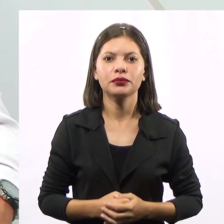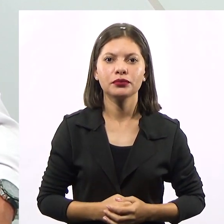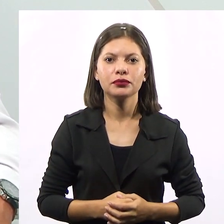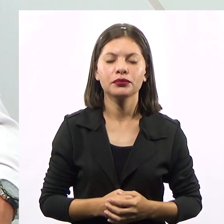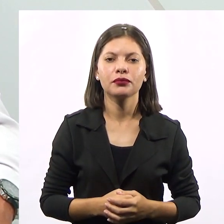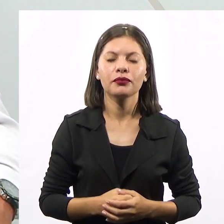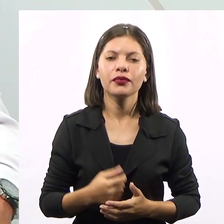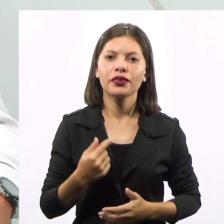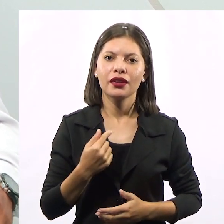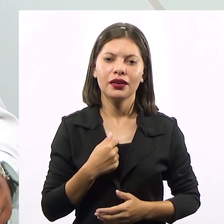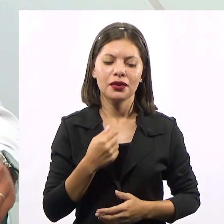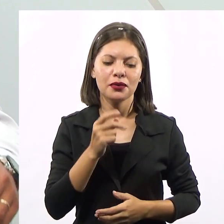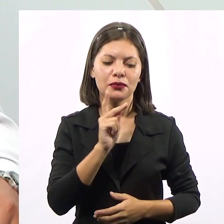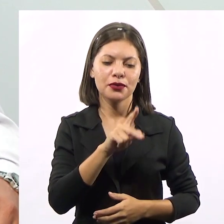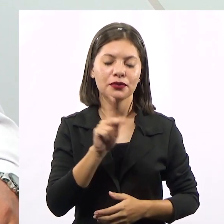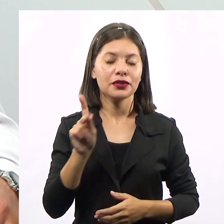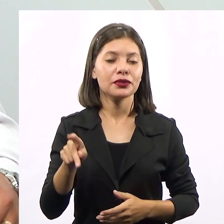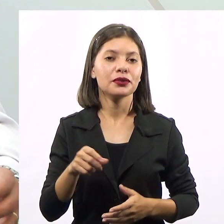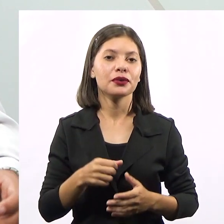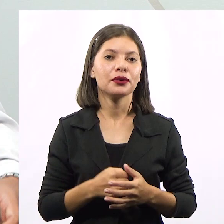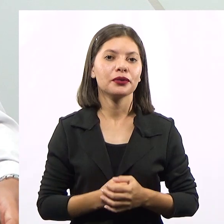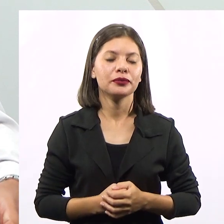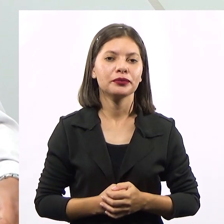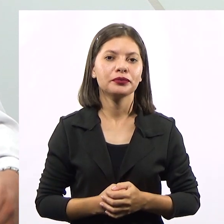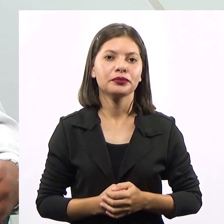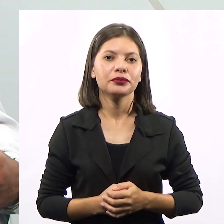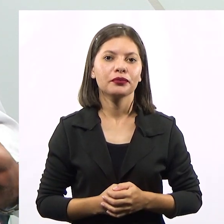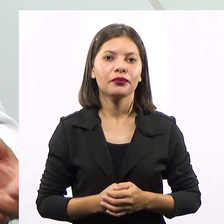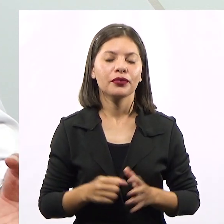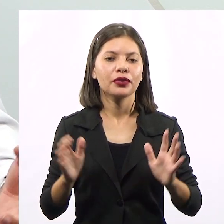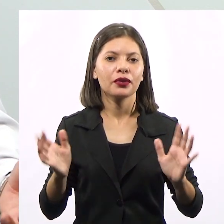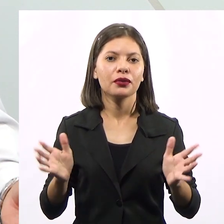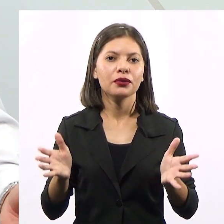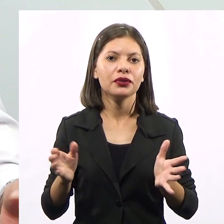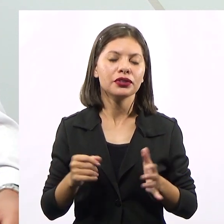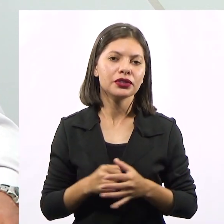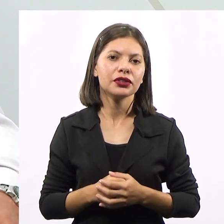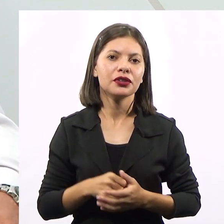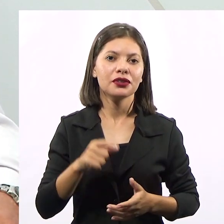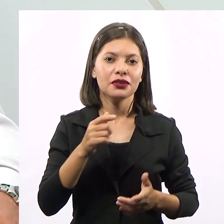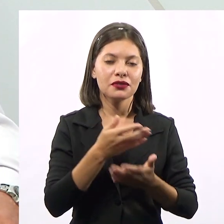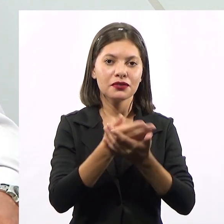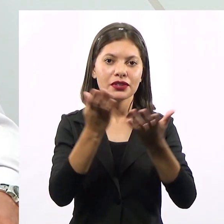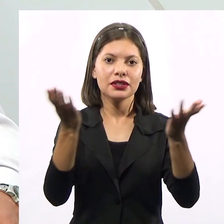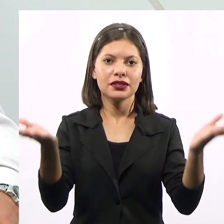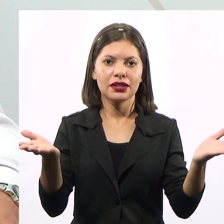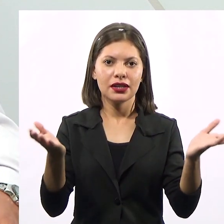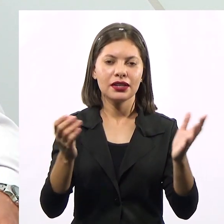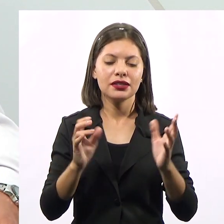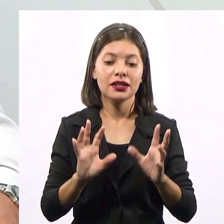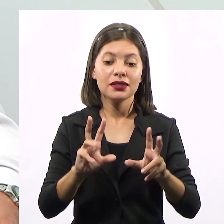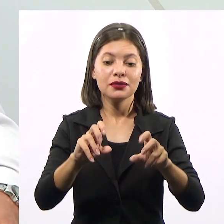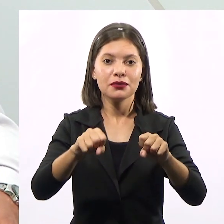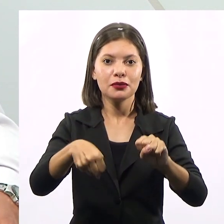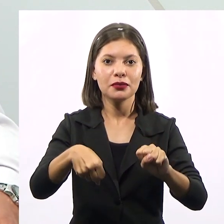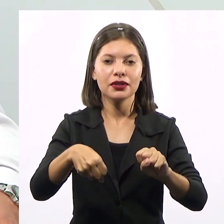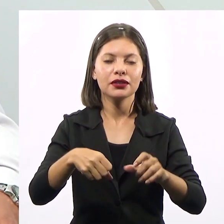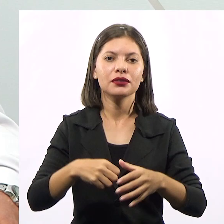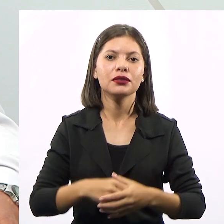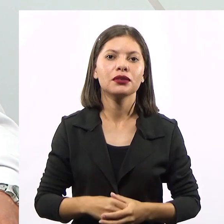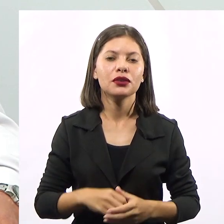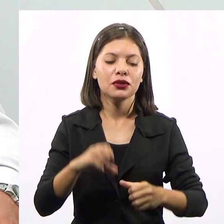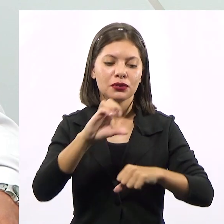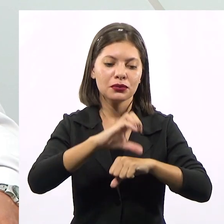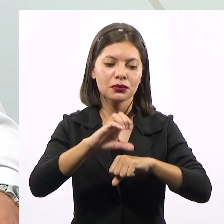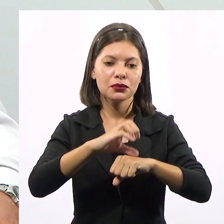uma sociedade. Porque eu, né, que sou professor, as professoras que aqui estão comigo nesse momento, e vocês que estão